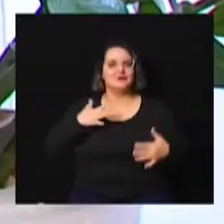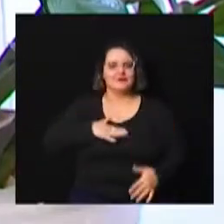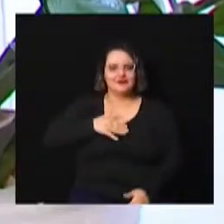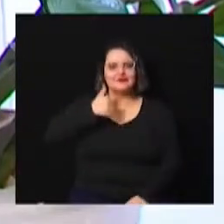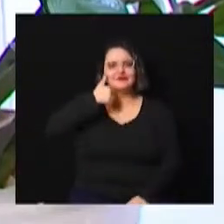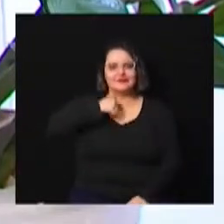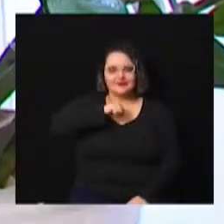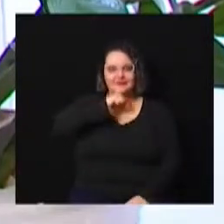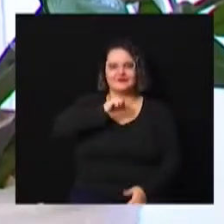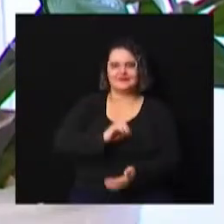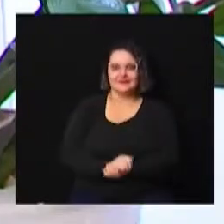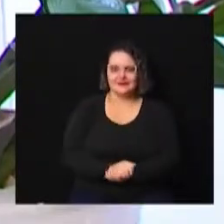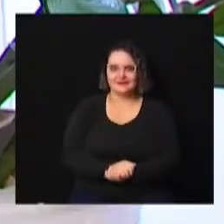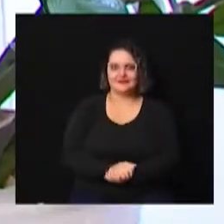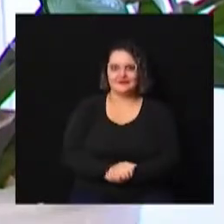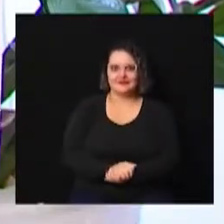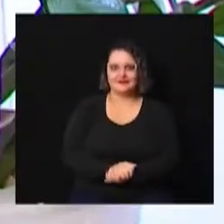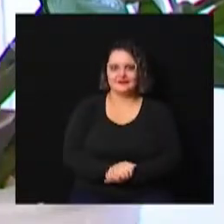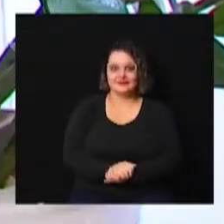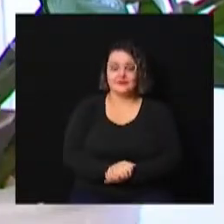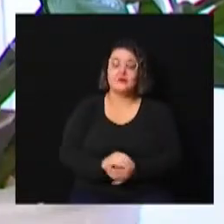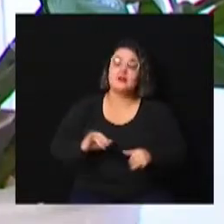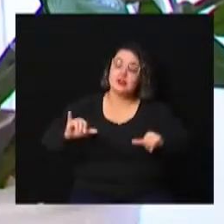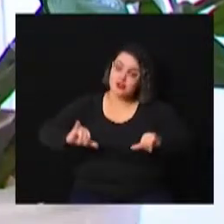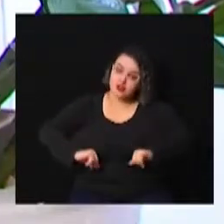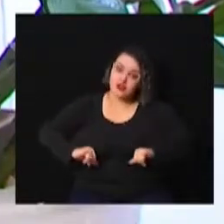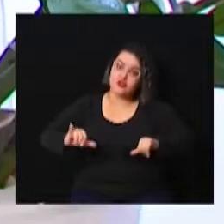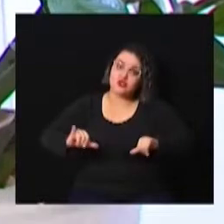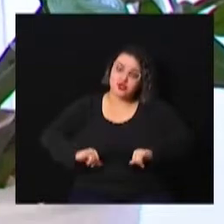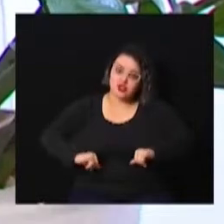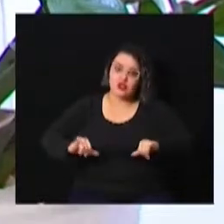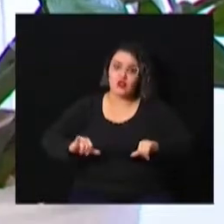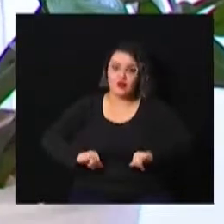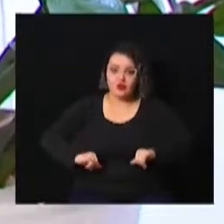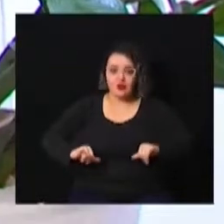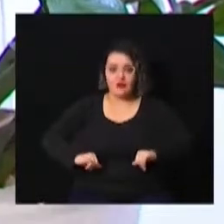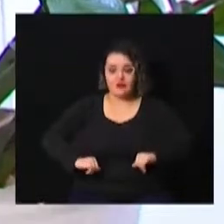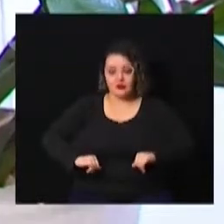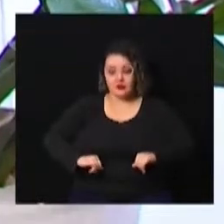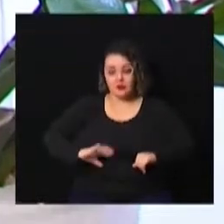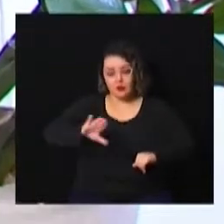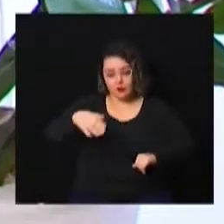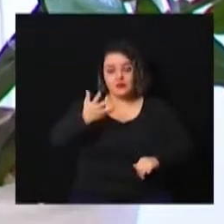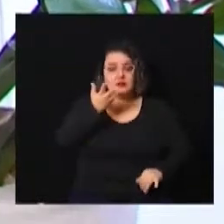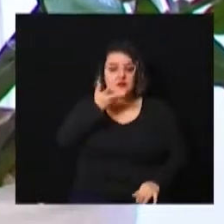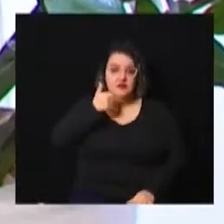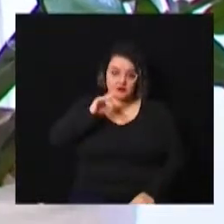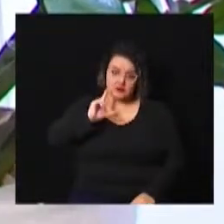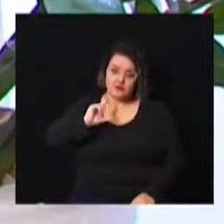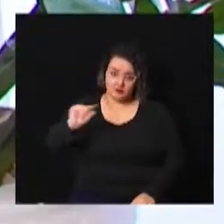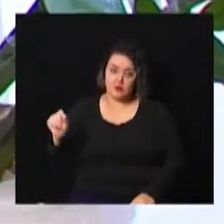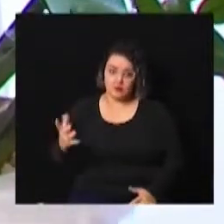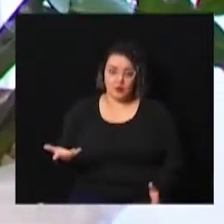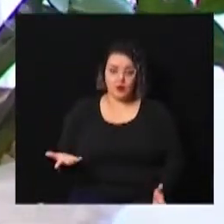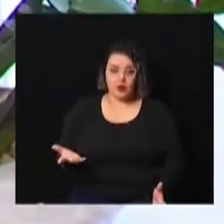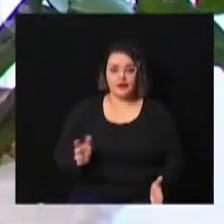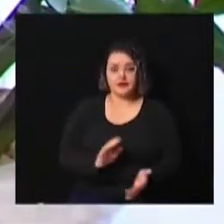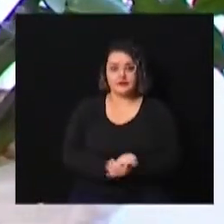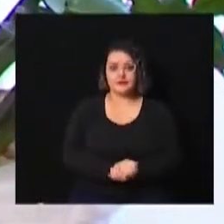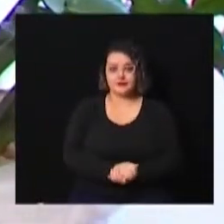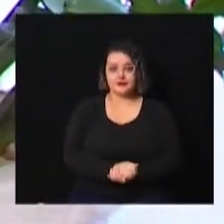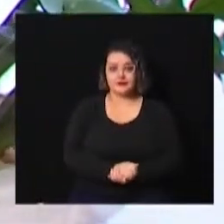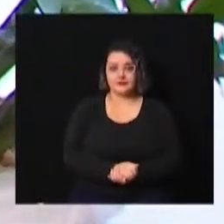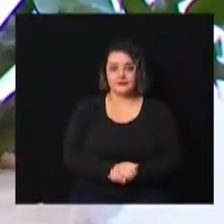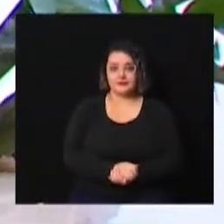orgulho. Eu sei que ela sofre bastante também com a ida dessas crianças, mas ela